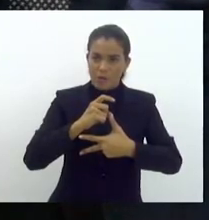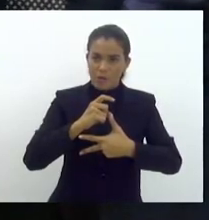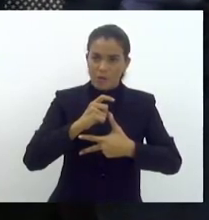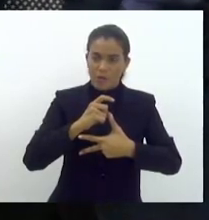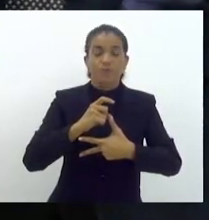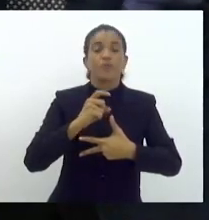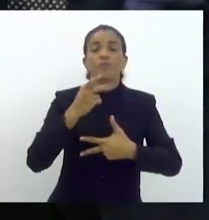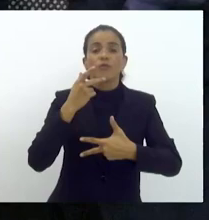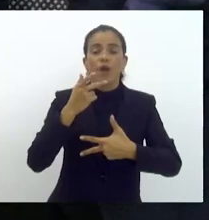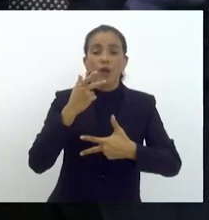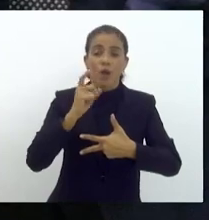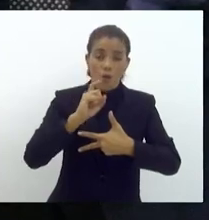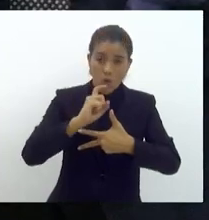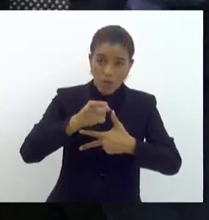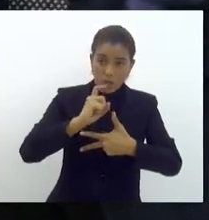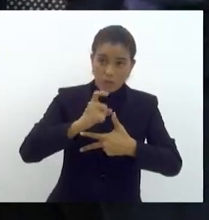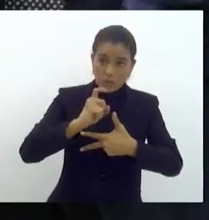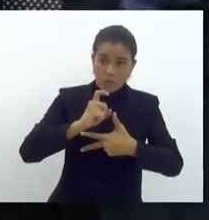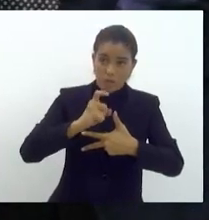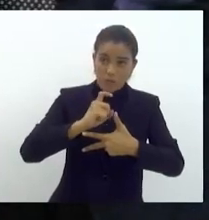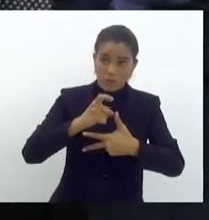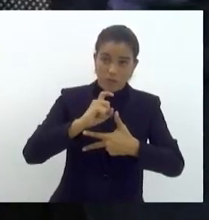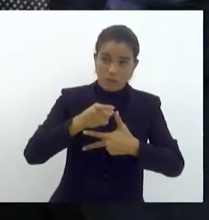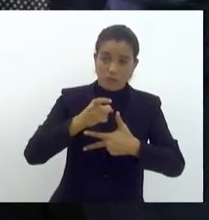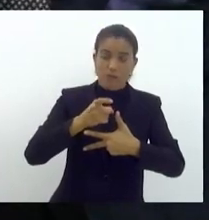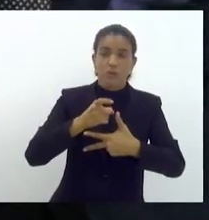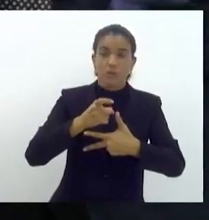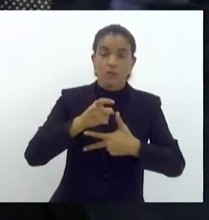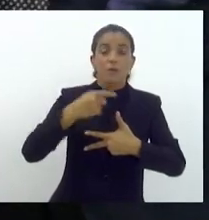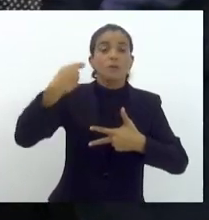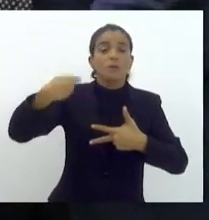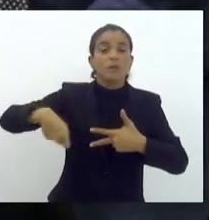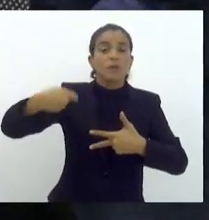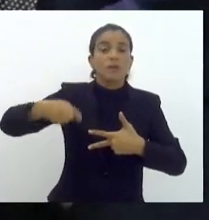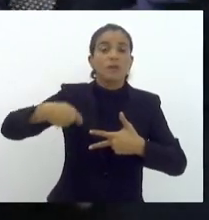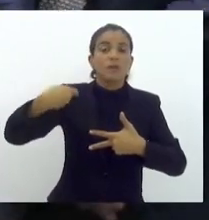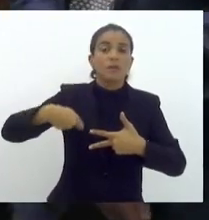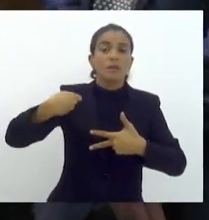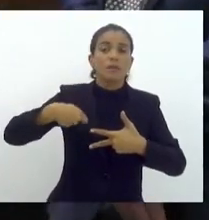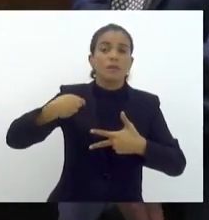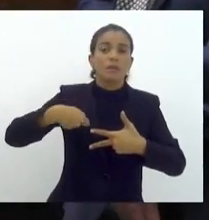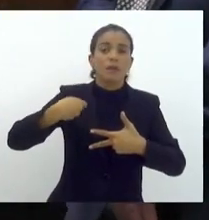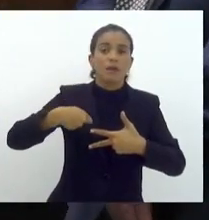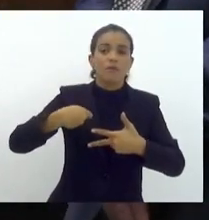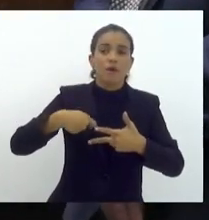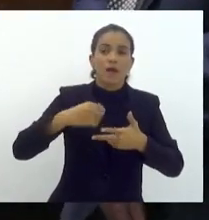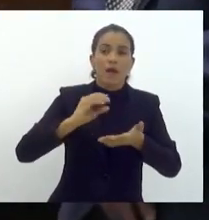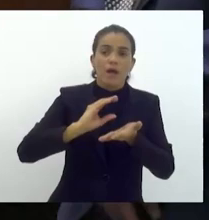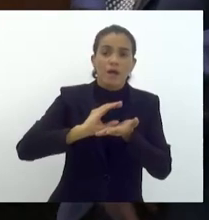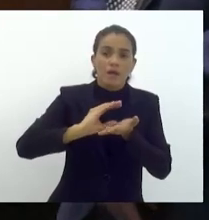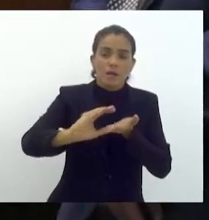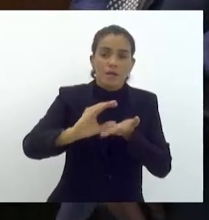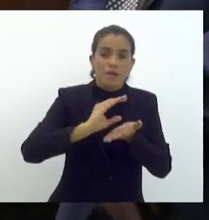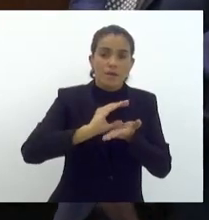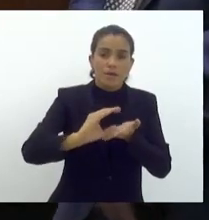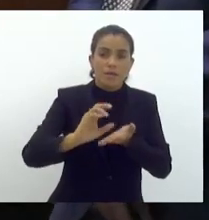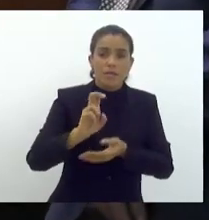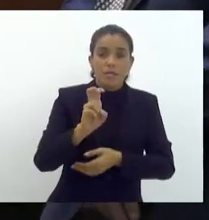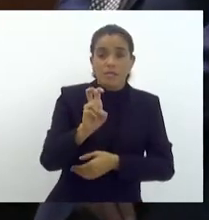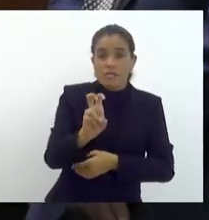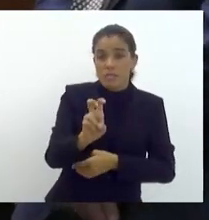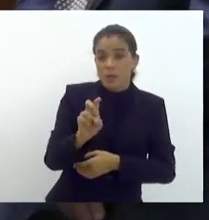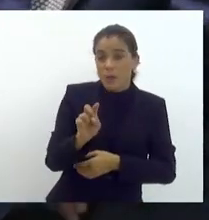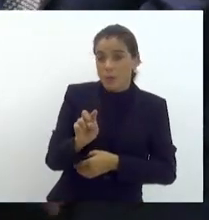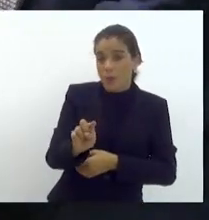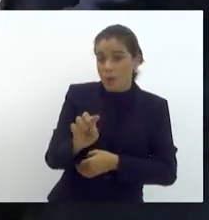ele diz o seguinte o poder executivo deverá investir cinco pontos